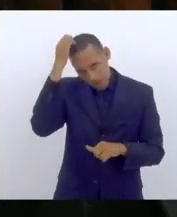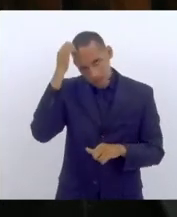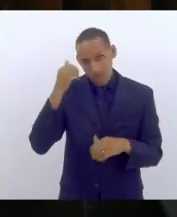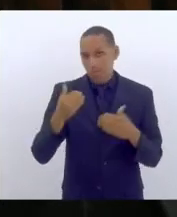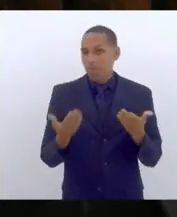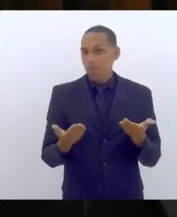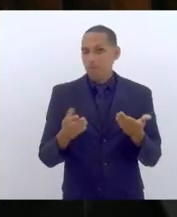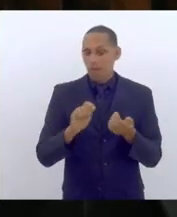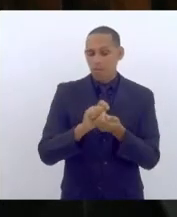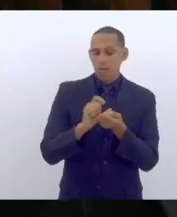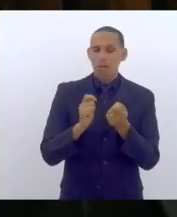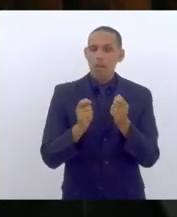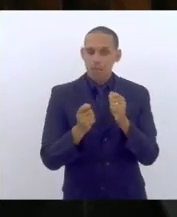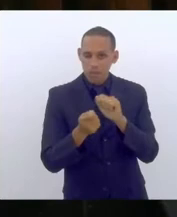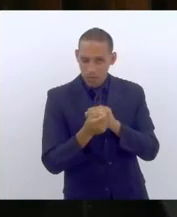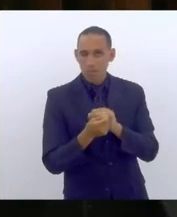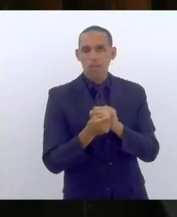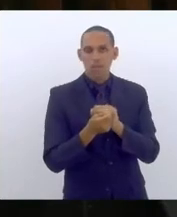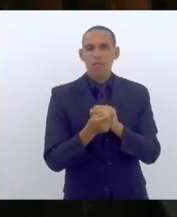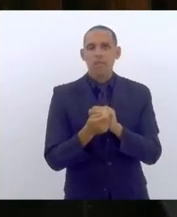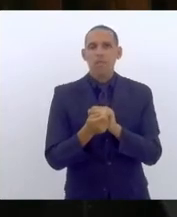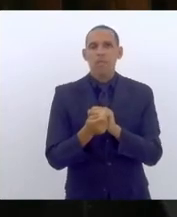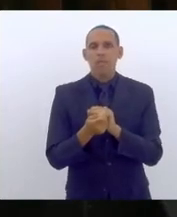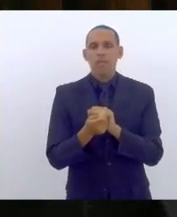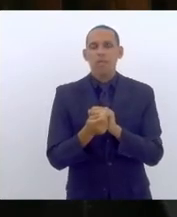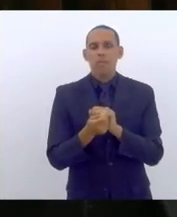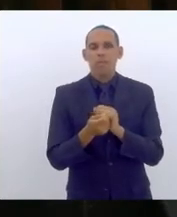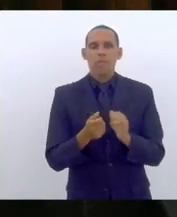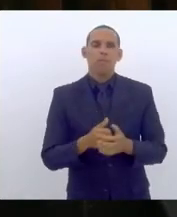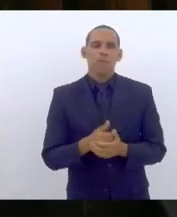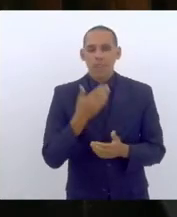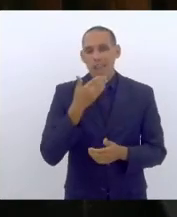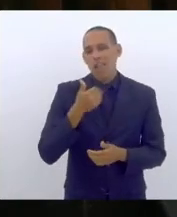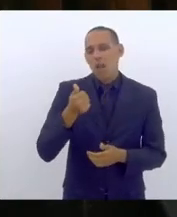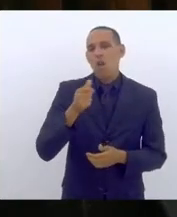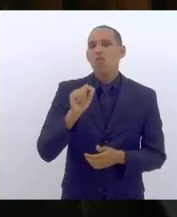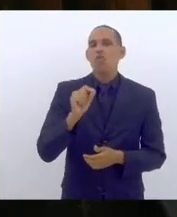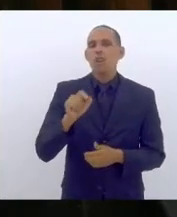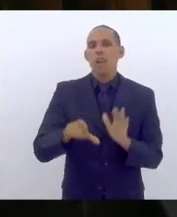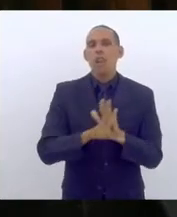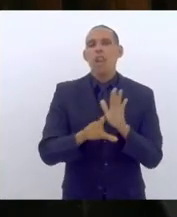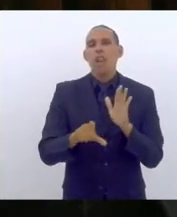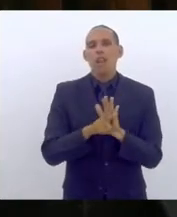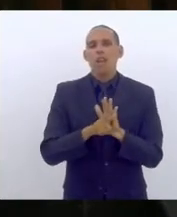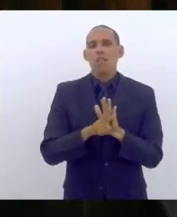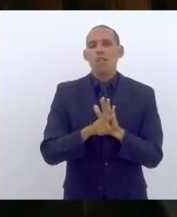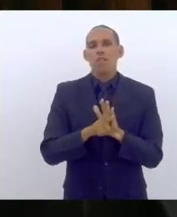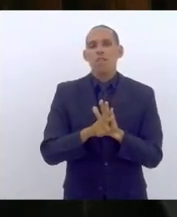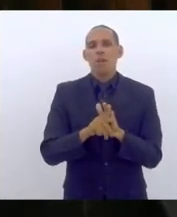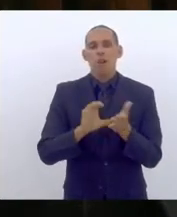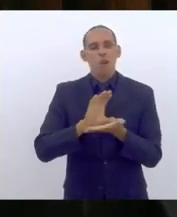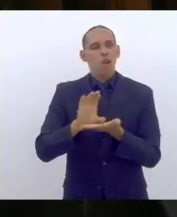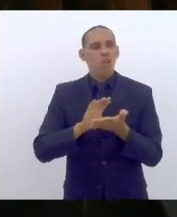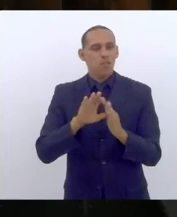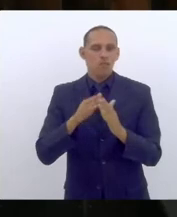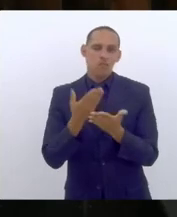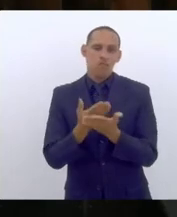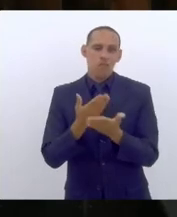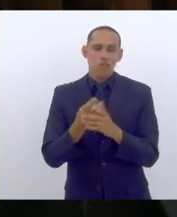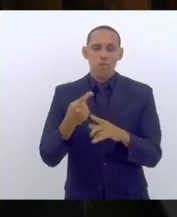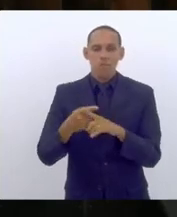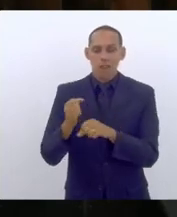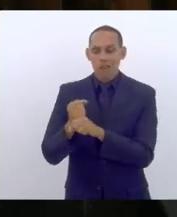adequar aperfeiçoar atualizar a lei dos conselhos escolares como eu falei tem 18 anos